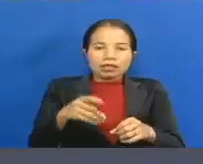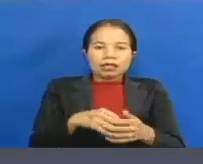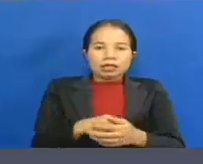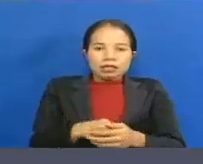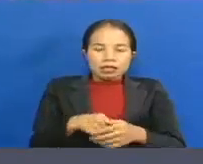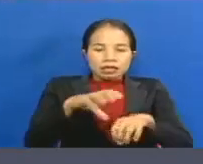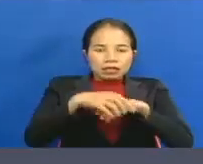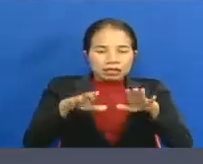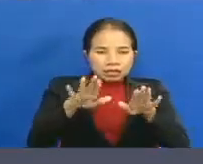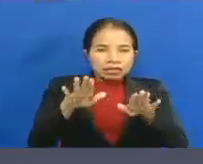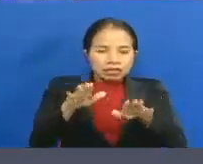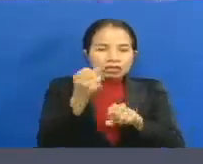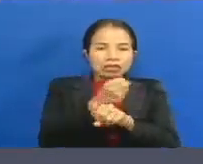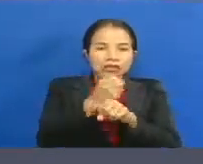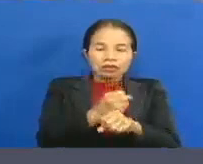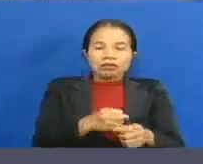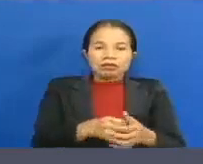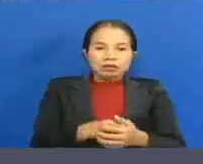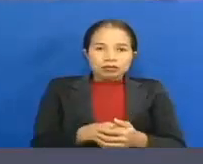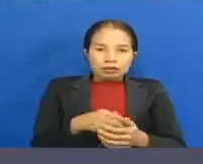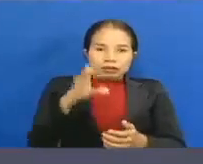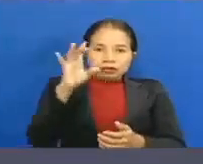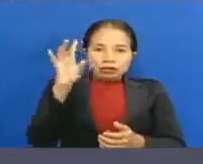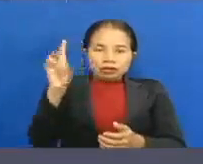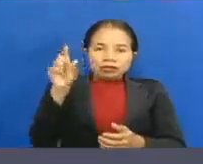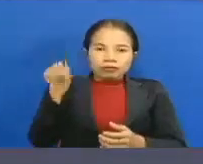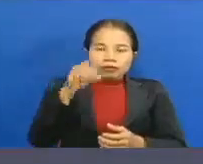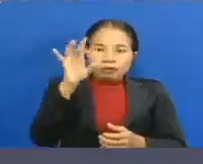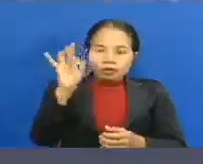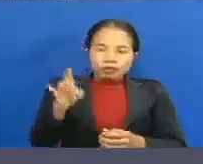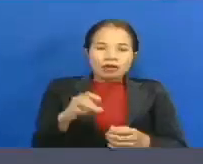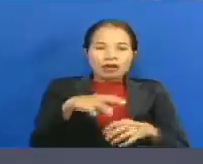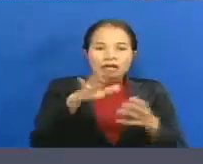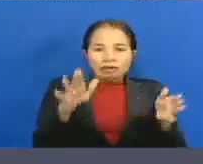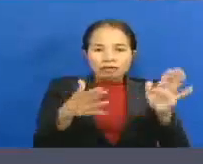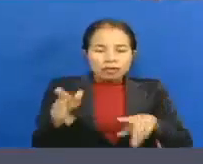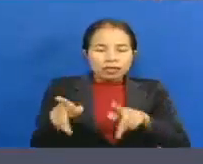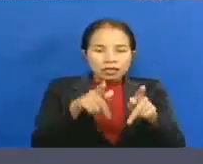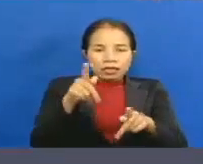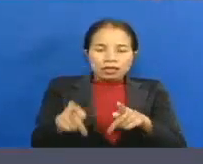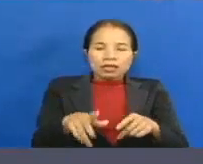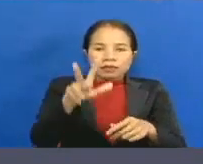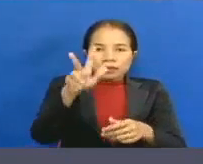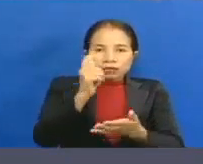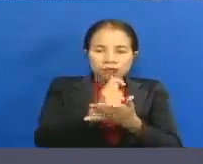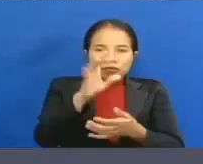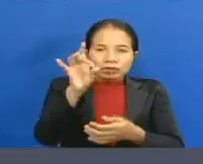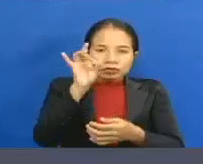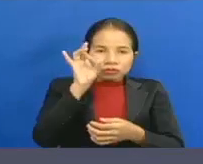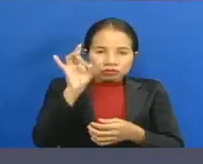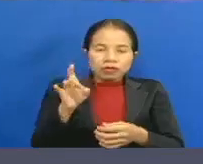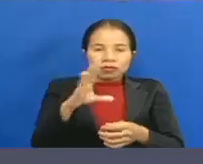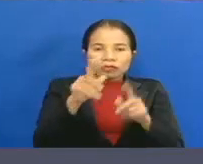magnitude 7,8 iha país Turquia no Síria o di hamate ema quase rihuntolu atu sualu resing